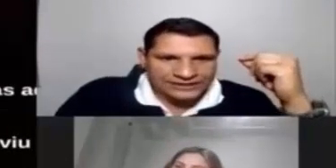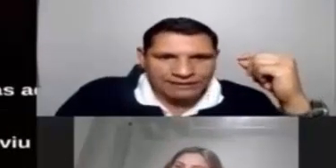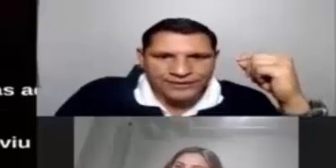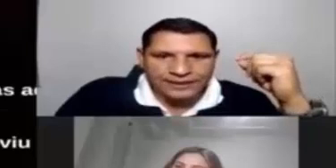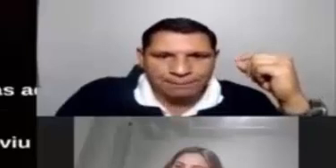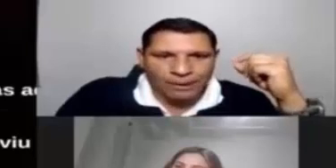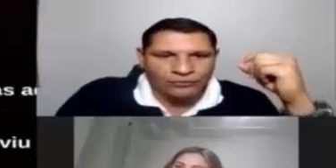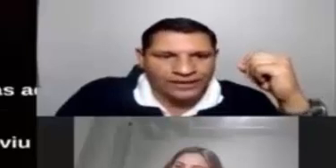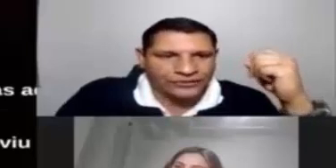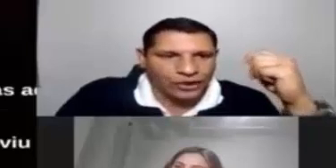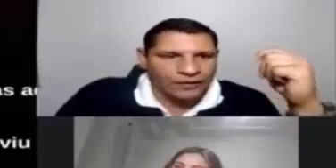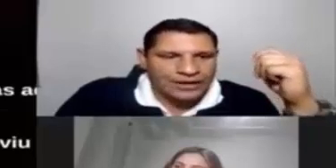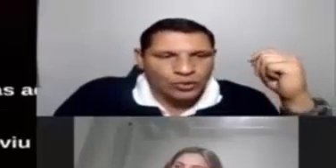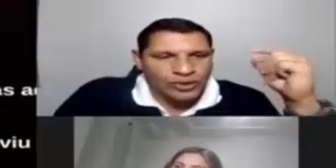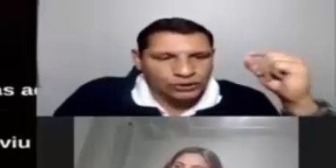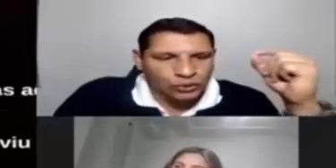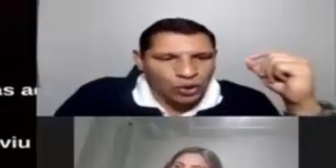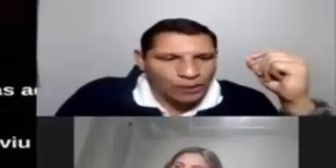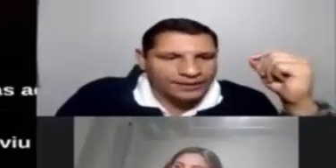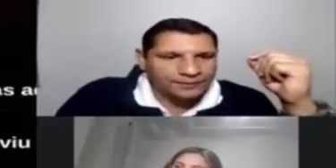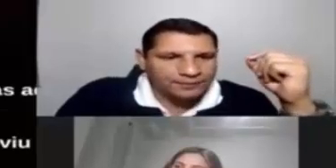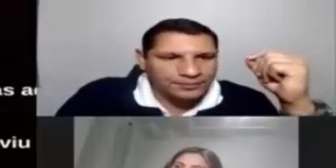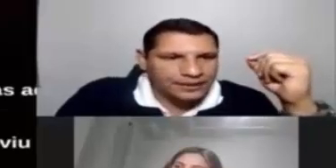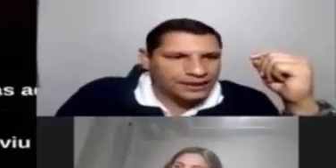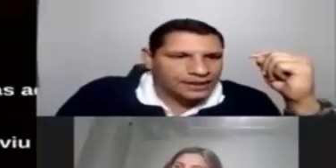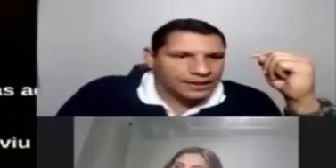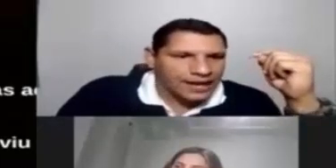você vai ver que Paulo fala assim conheço um homem